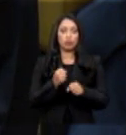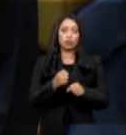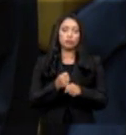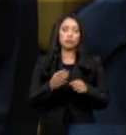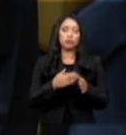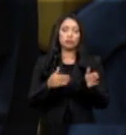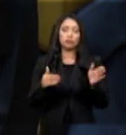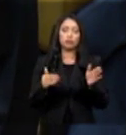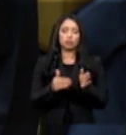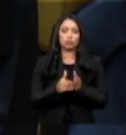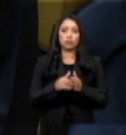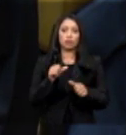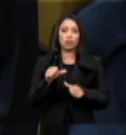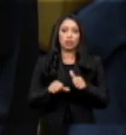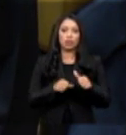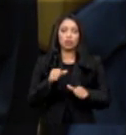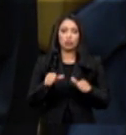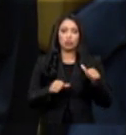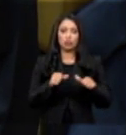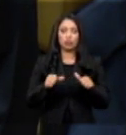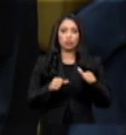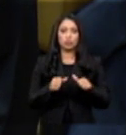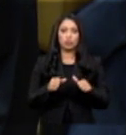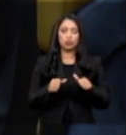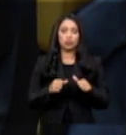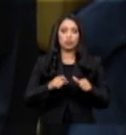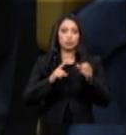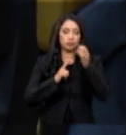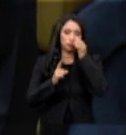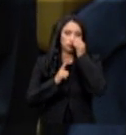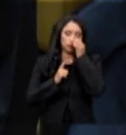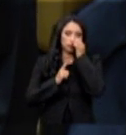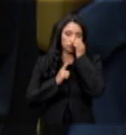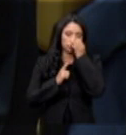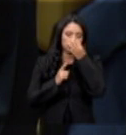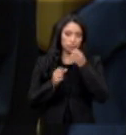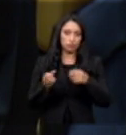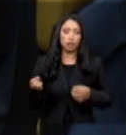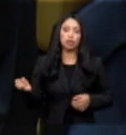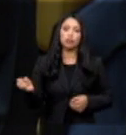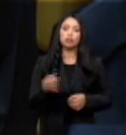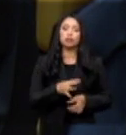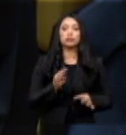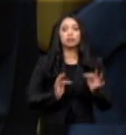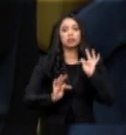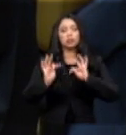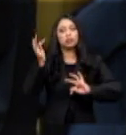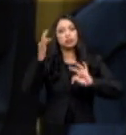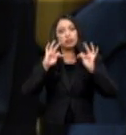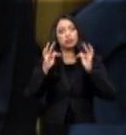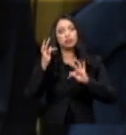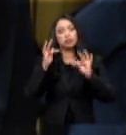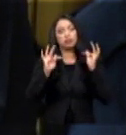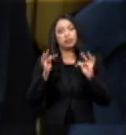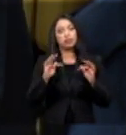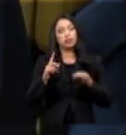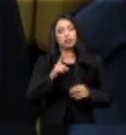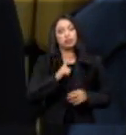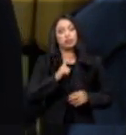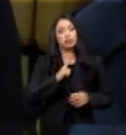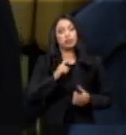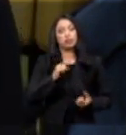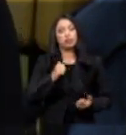isso que a transferência temporária dos bens permite que, diante de eventuais inovações tecnológicas, o material seja